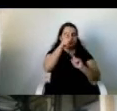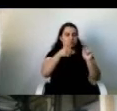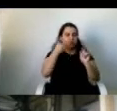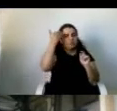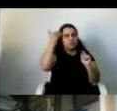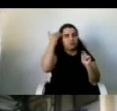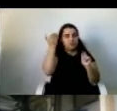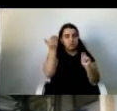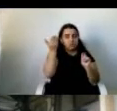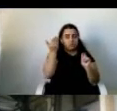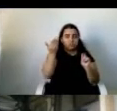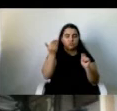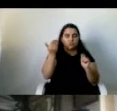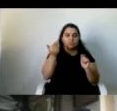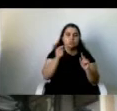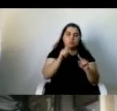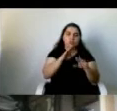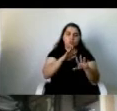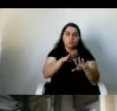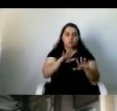isso constitui-se